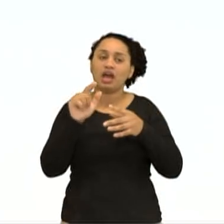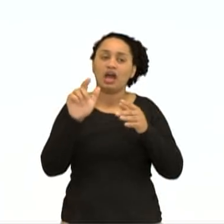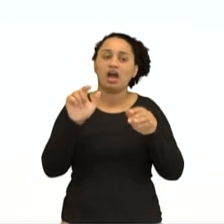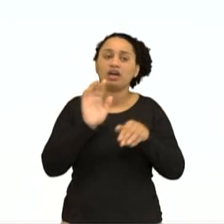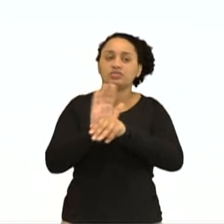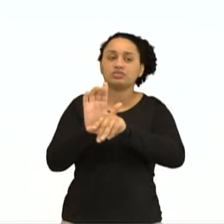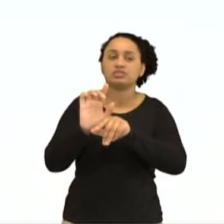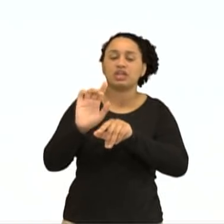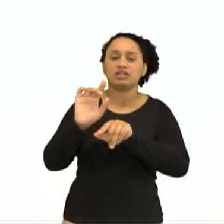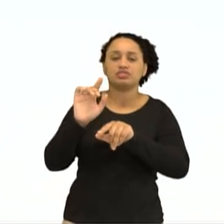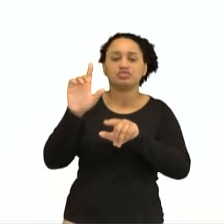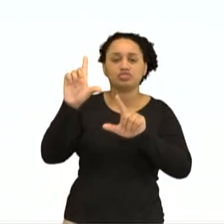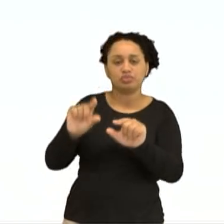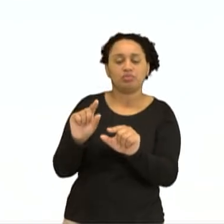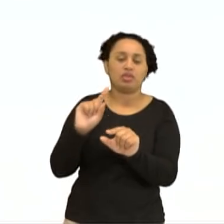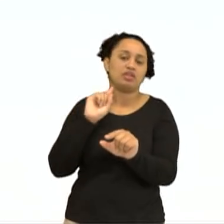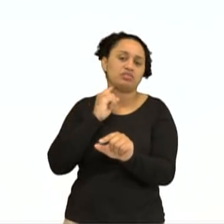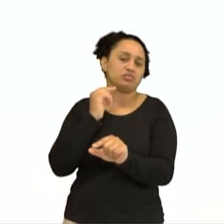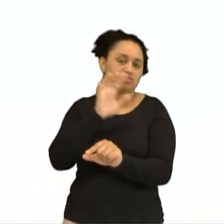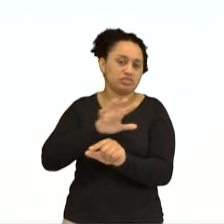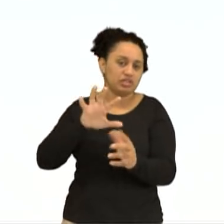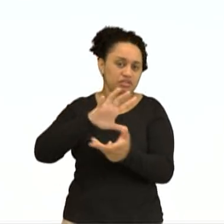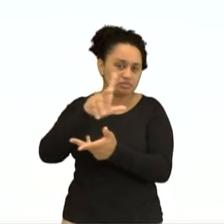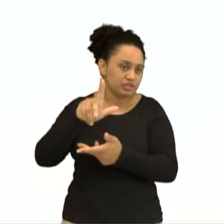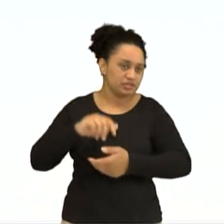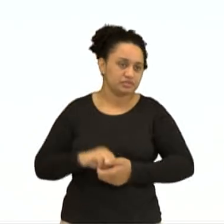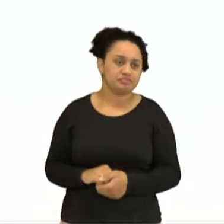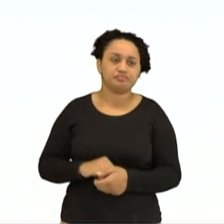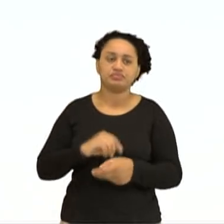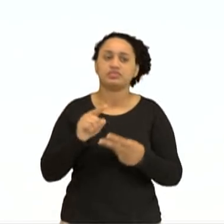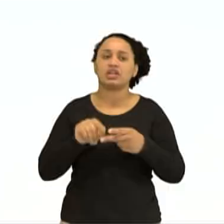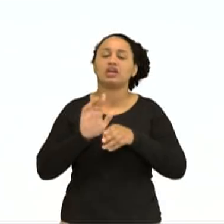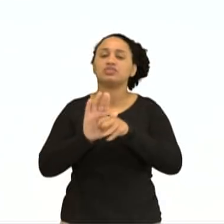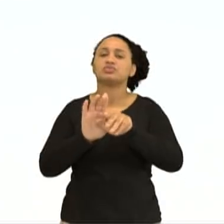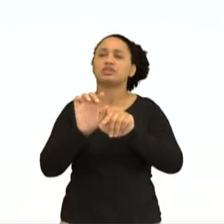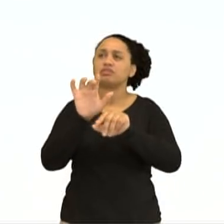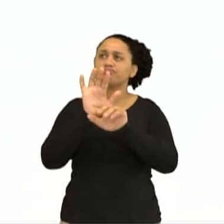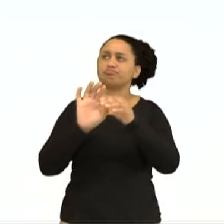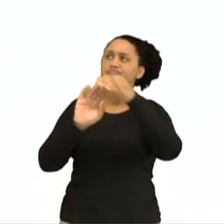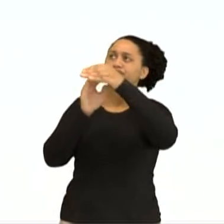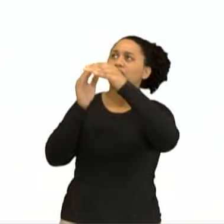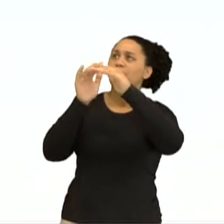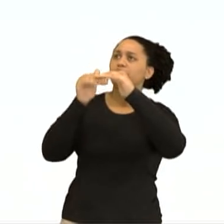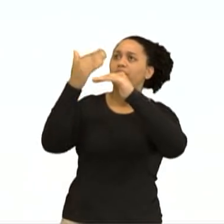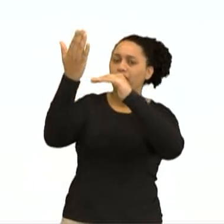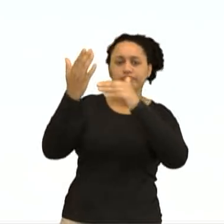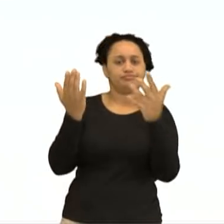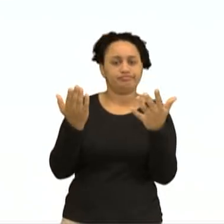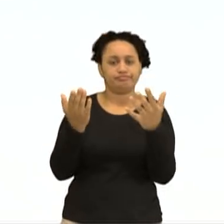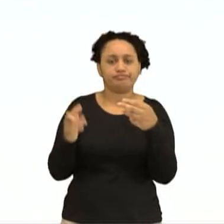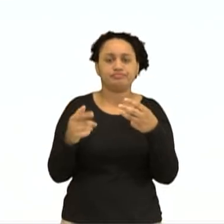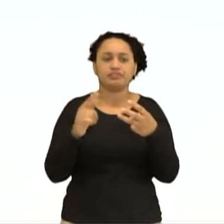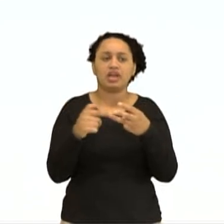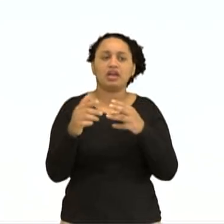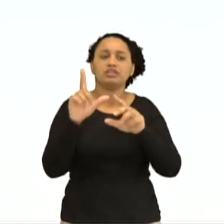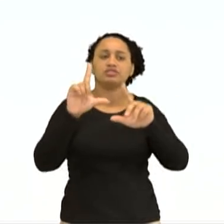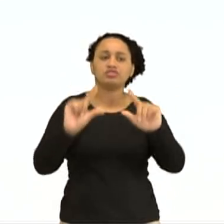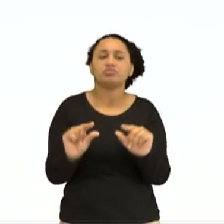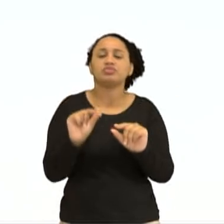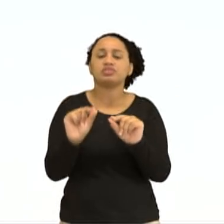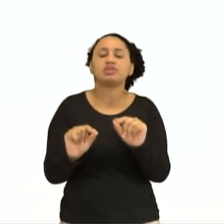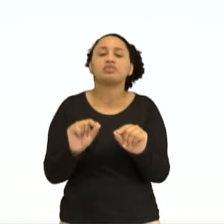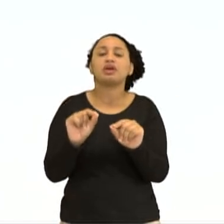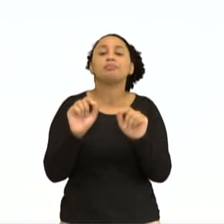sistema mucociliar? B. Está relacionado com a redução do efeito estufa. C. A diminuição de sua eficácia